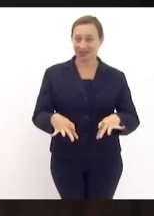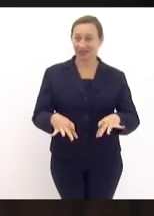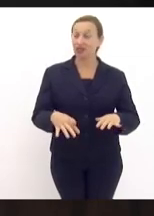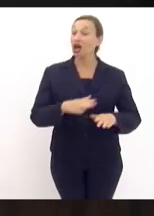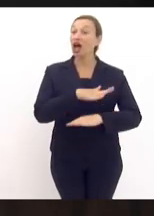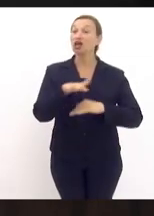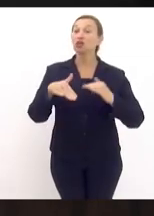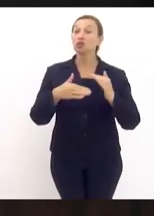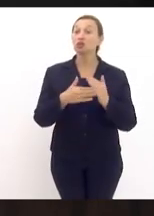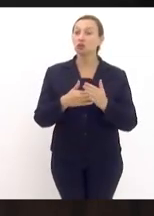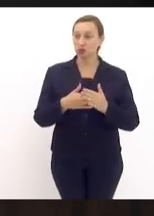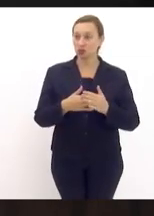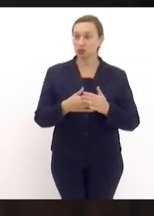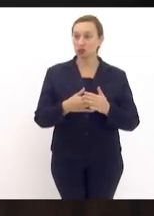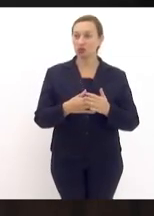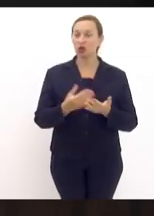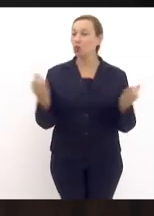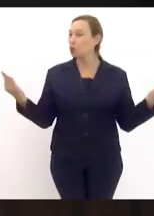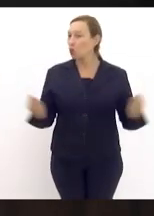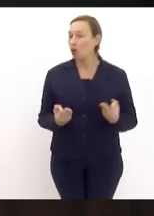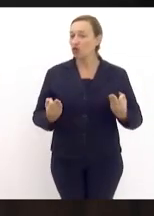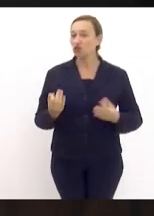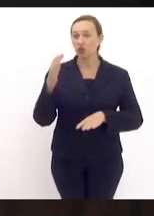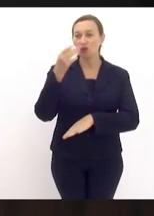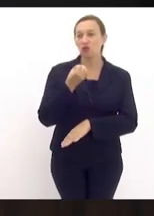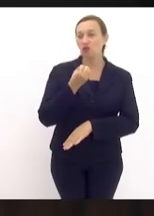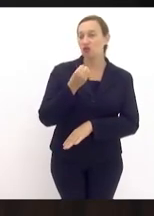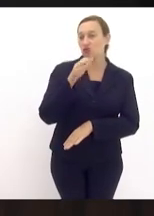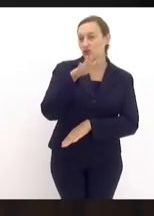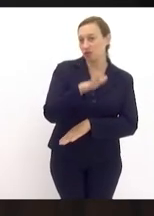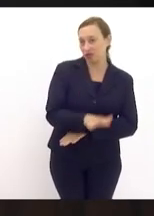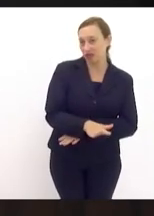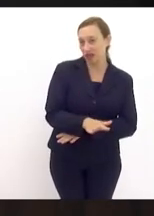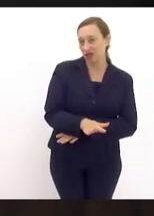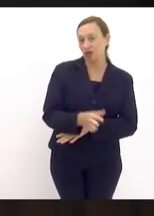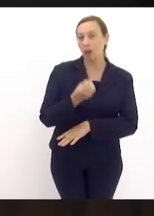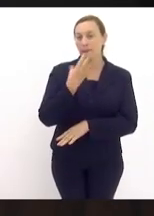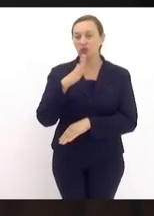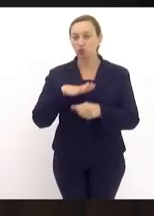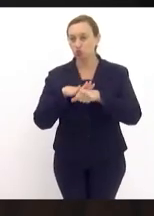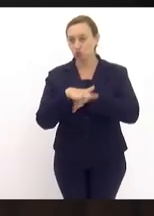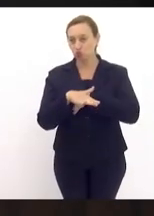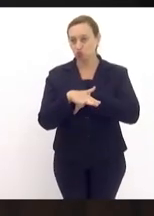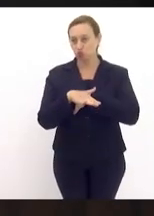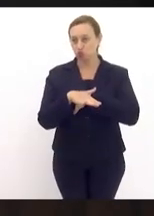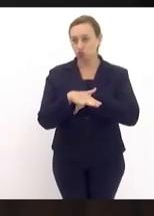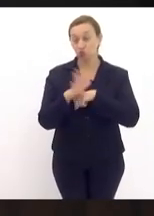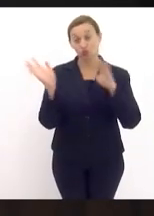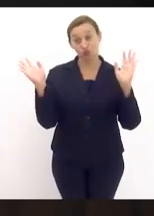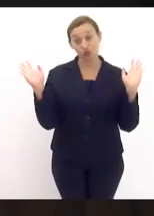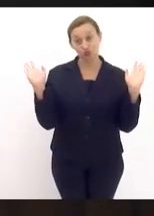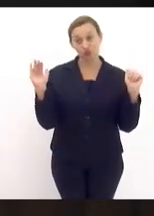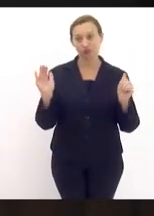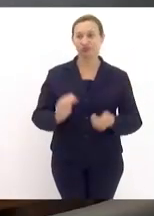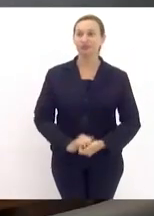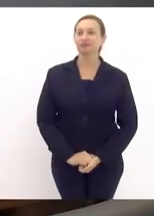desejando a todos um ótimo final de tarde e uma boa noite. Até em breve.